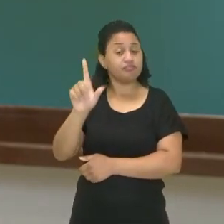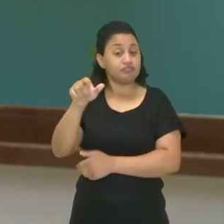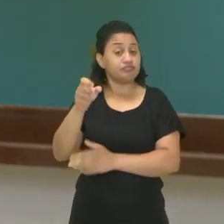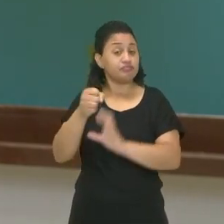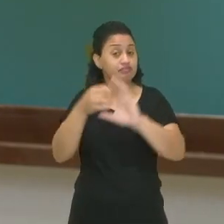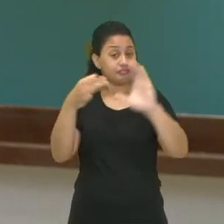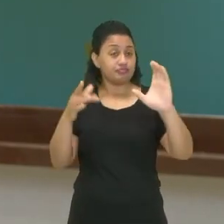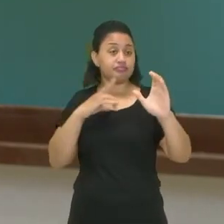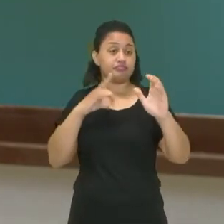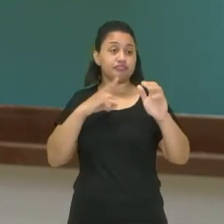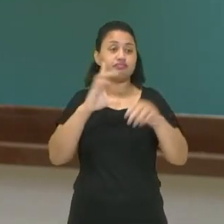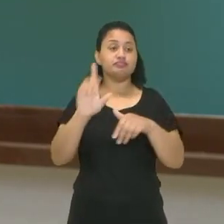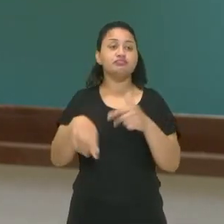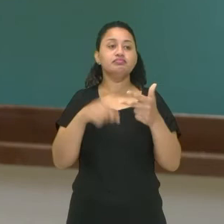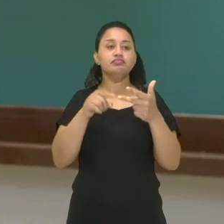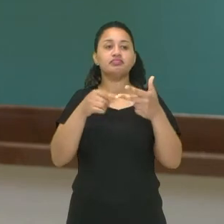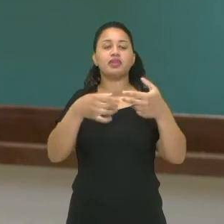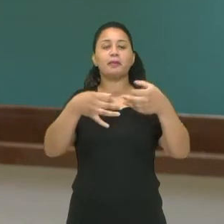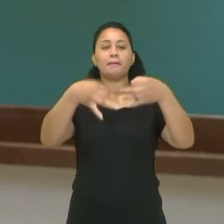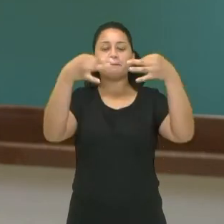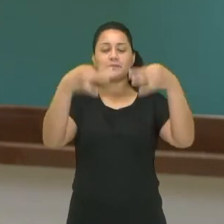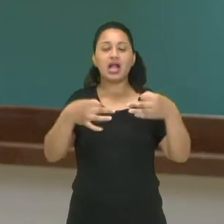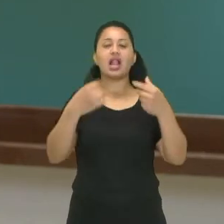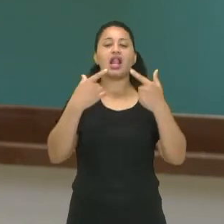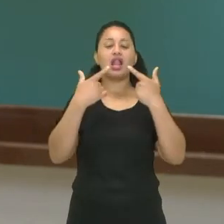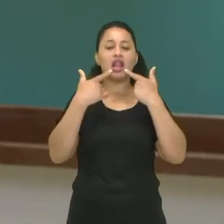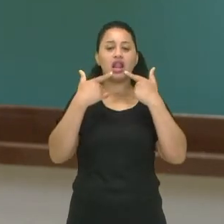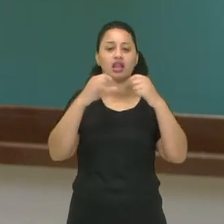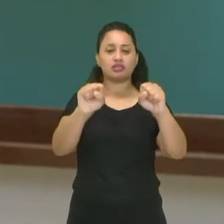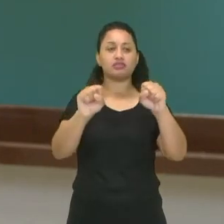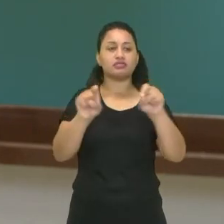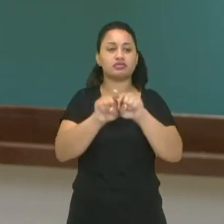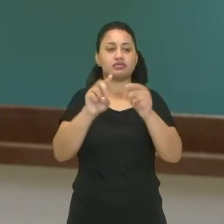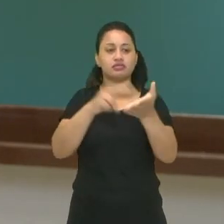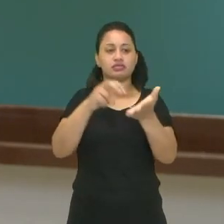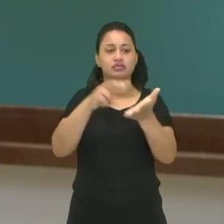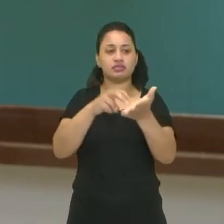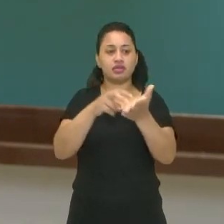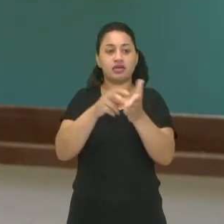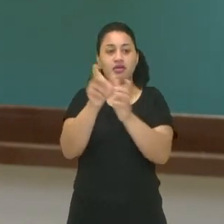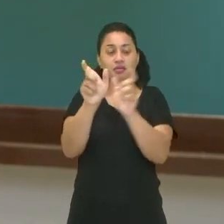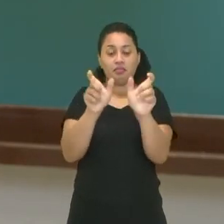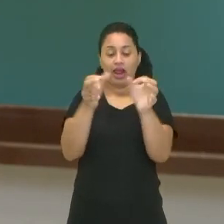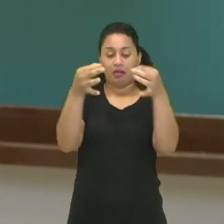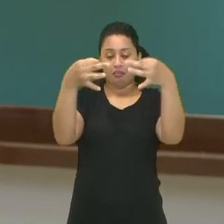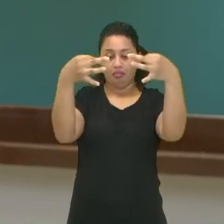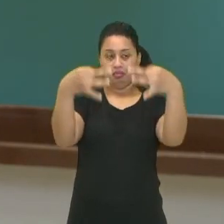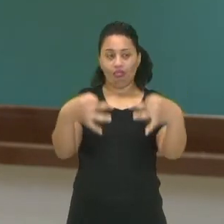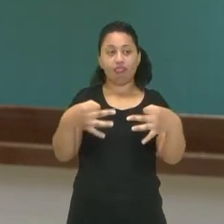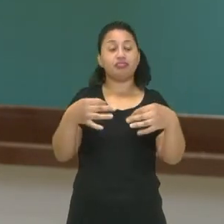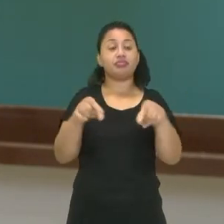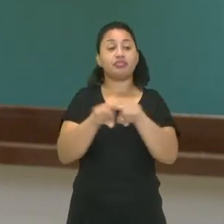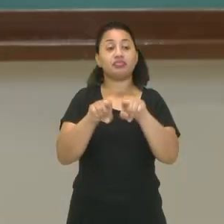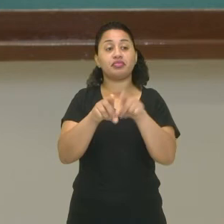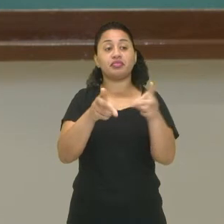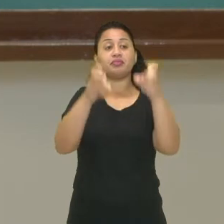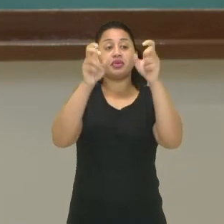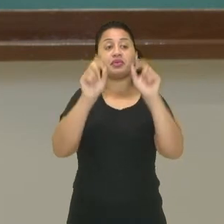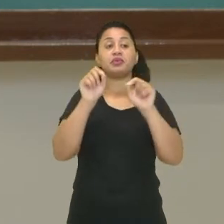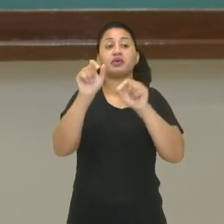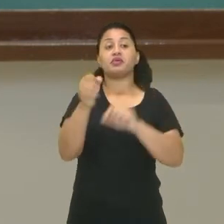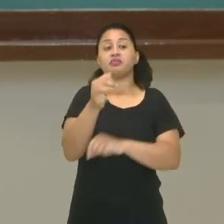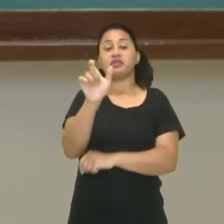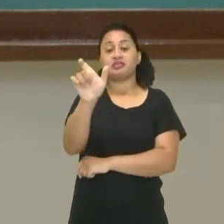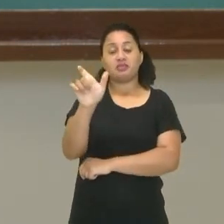aqui. Preciosismo linguístico e vocabular, né? Palavra rara ou perfeita. E eu percebo isso aqui como